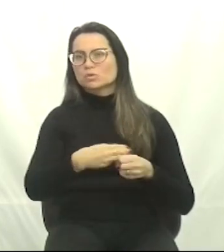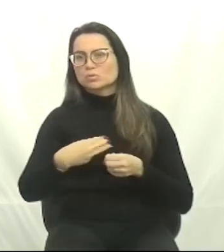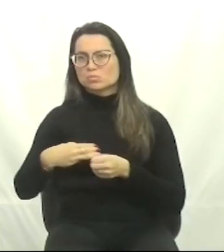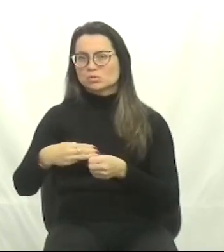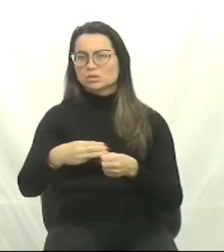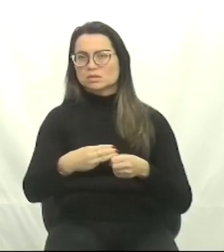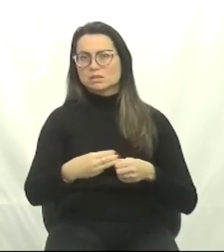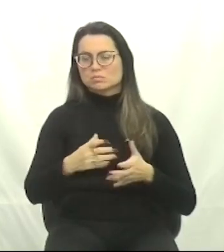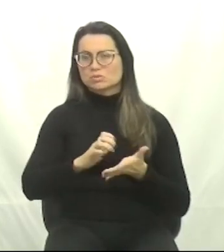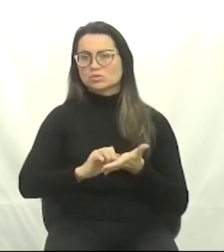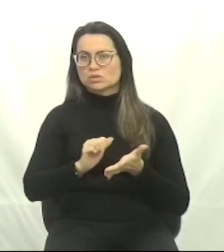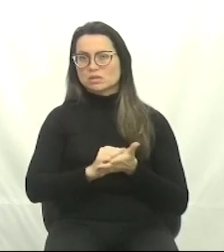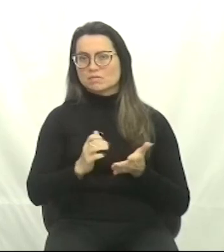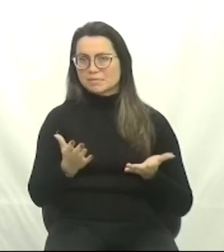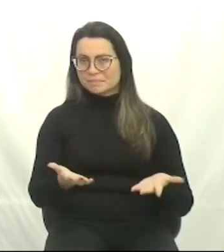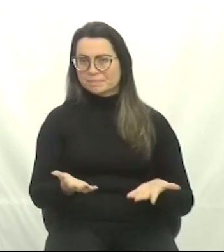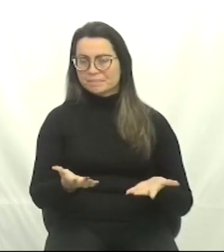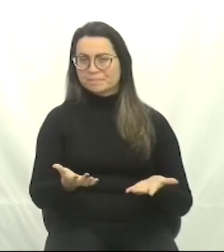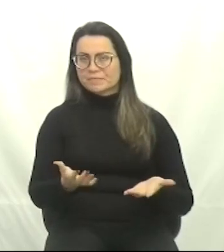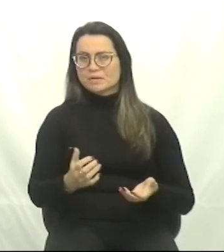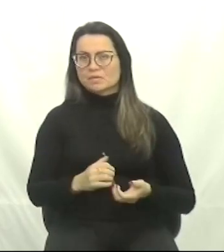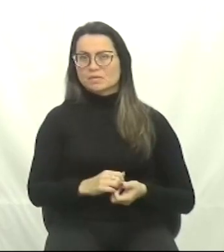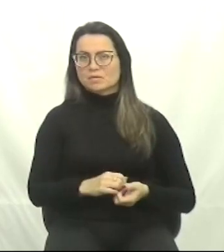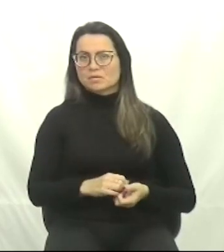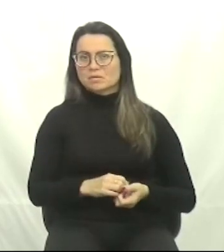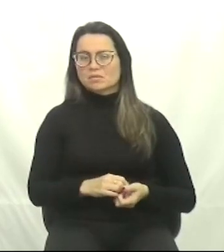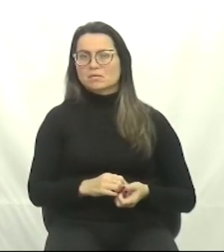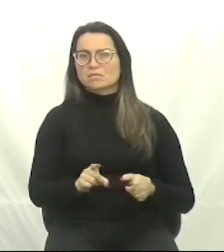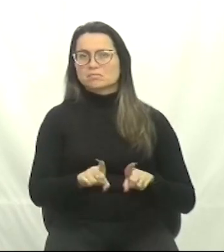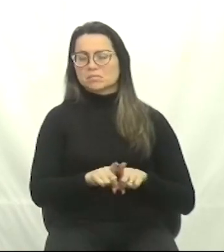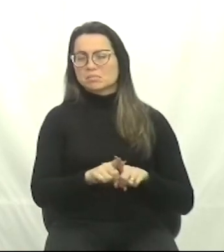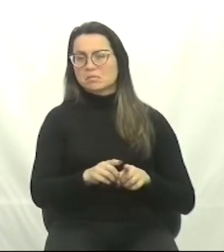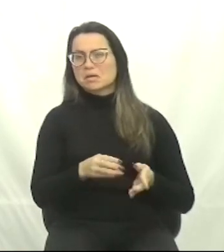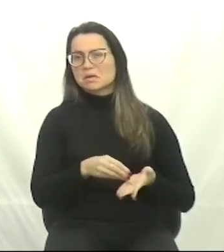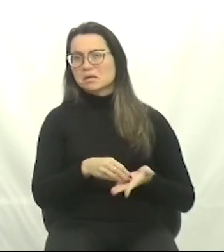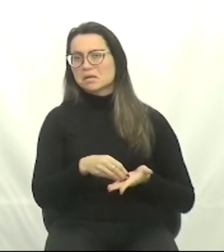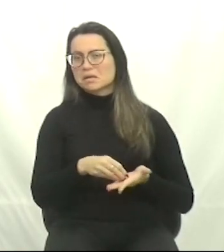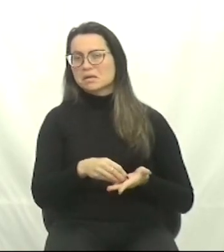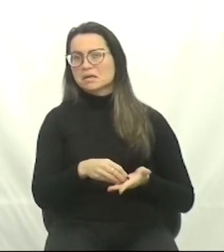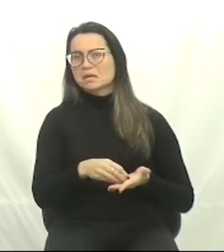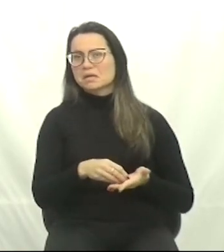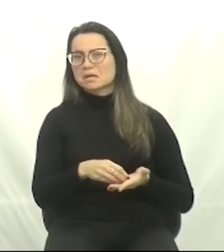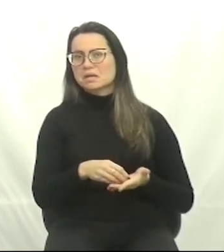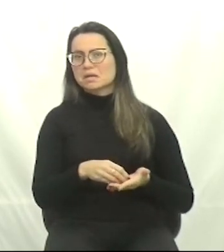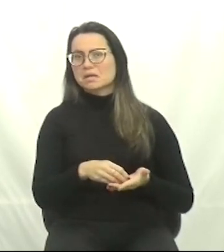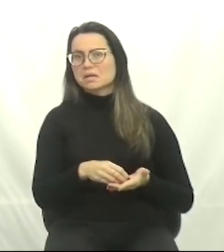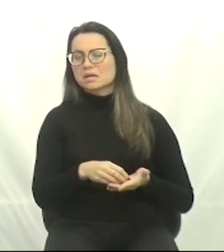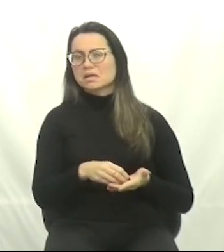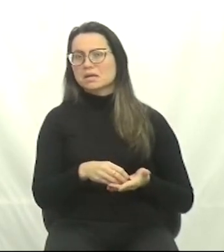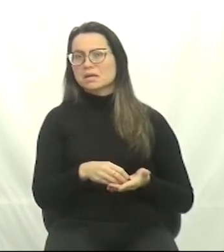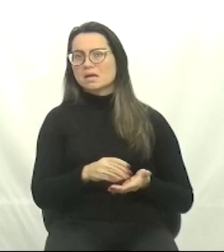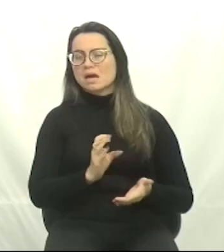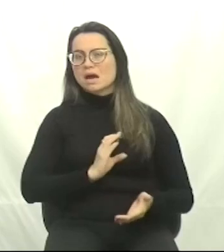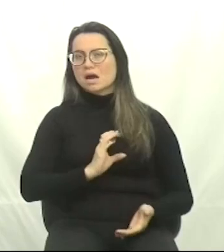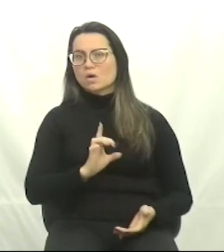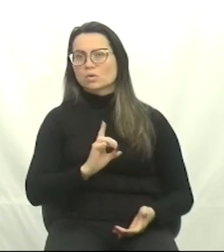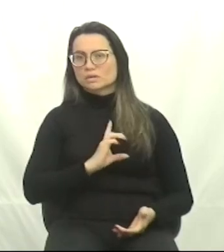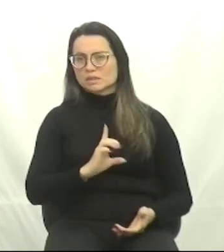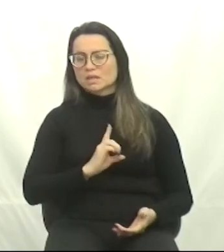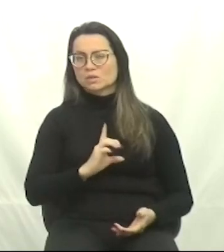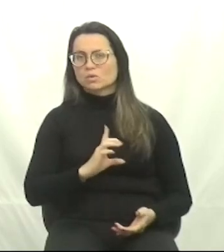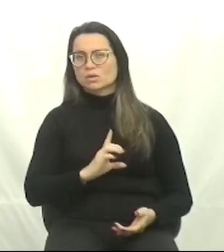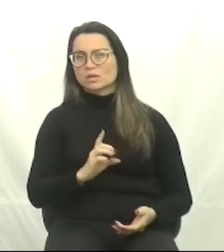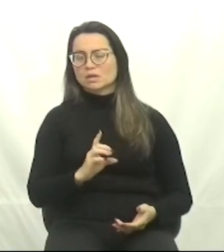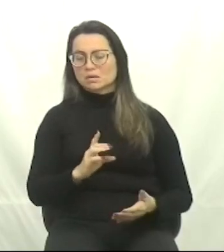pudessem se inscrever. Então, enviei imediatamente a secretária, a coordenadora da atenção primária e ao